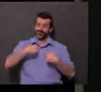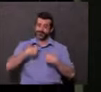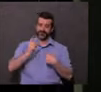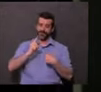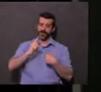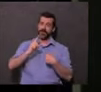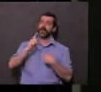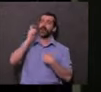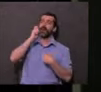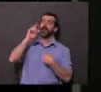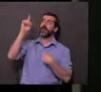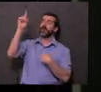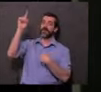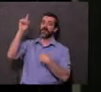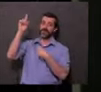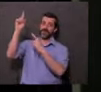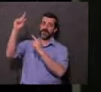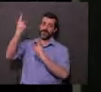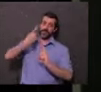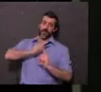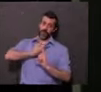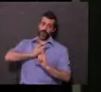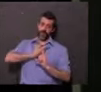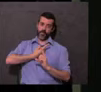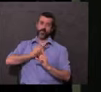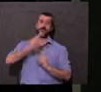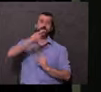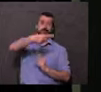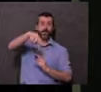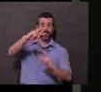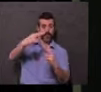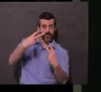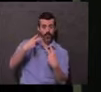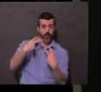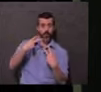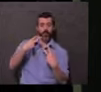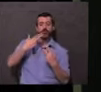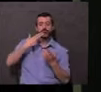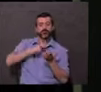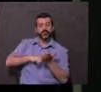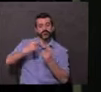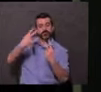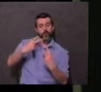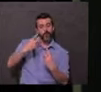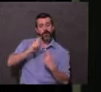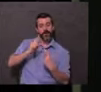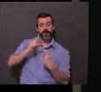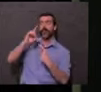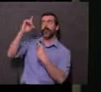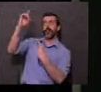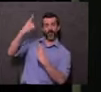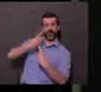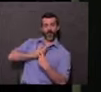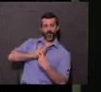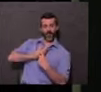in the one who sent me. And whoever sees me sees the one who sent me.